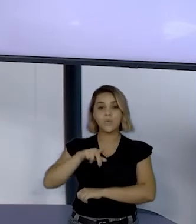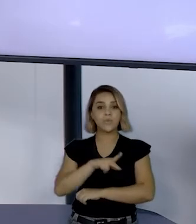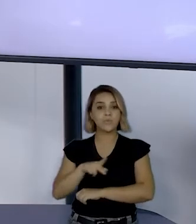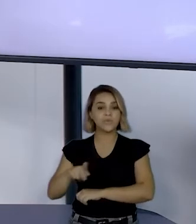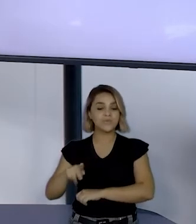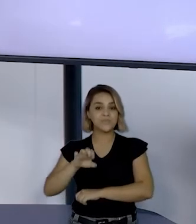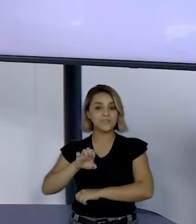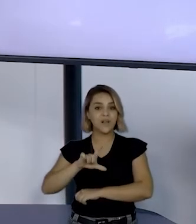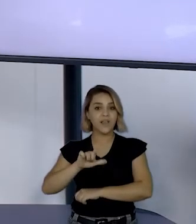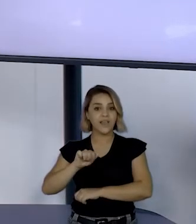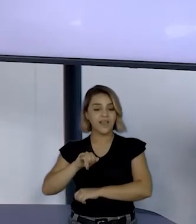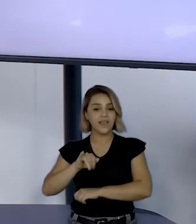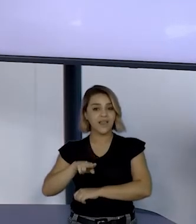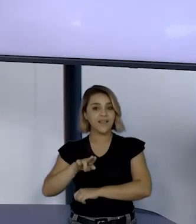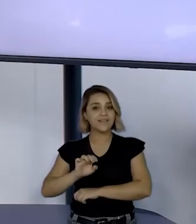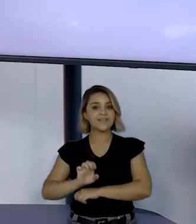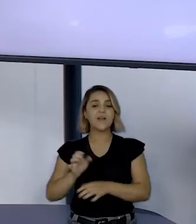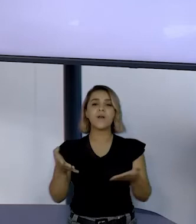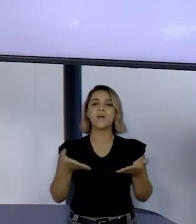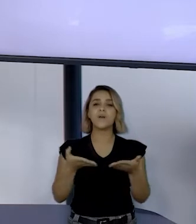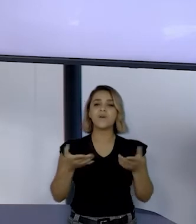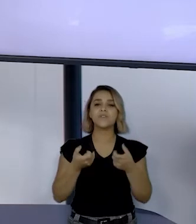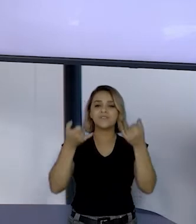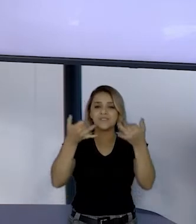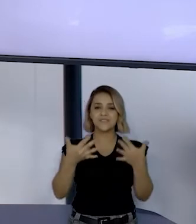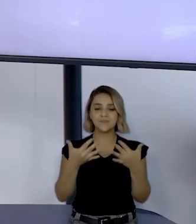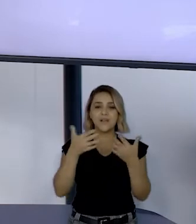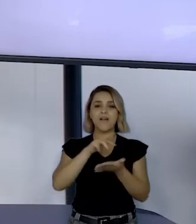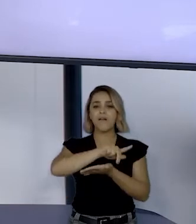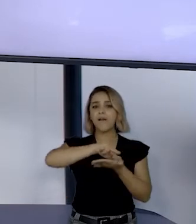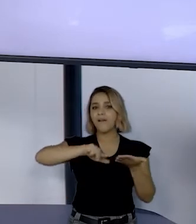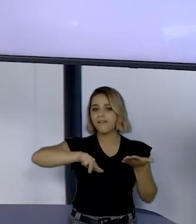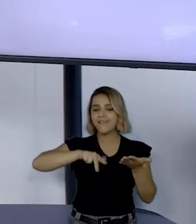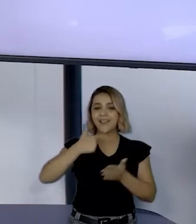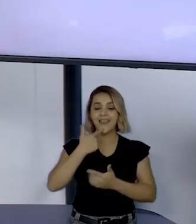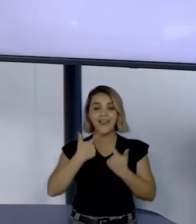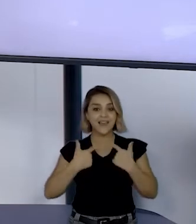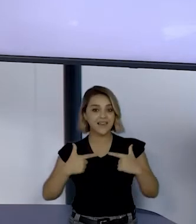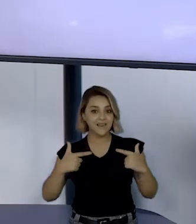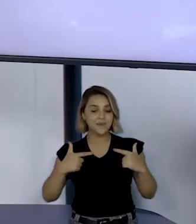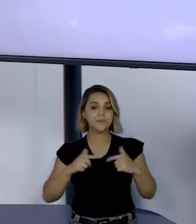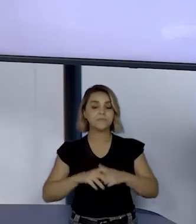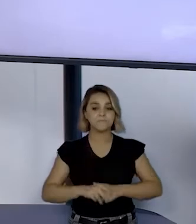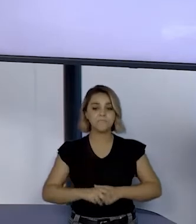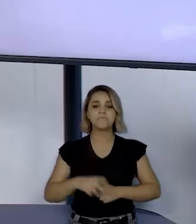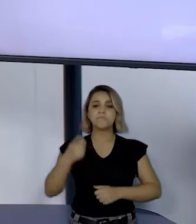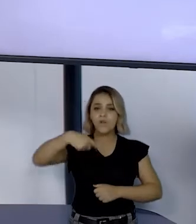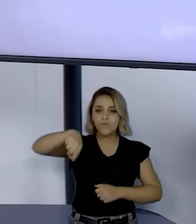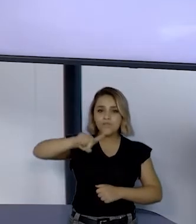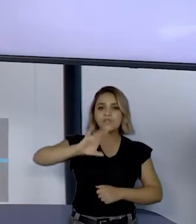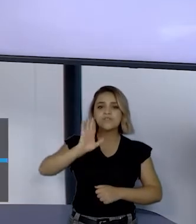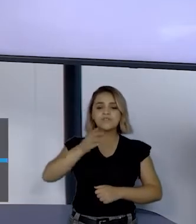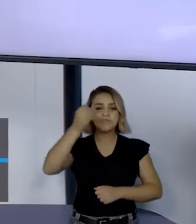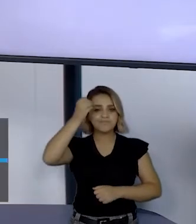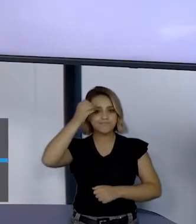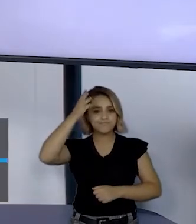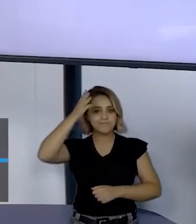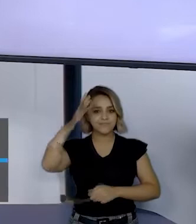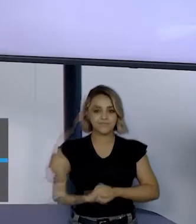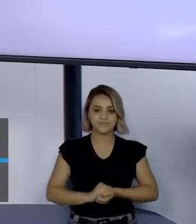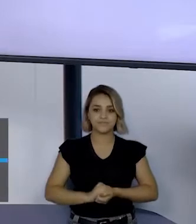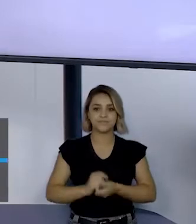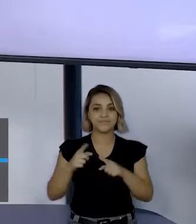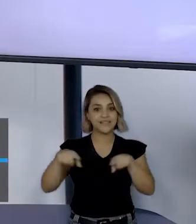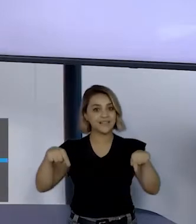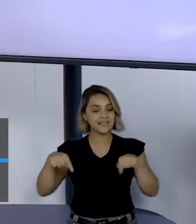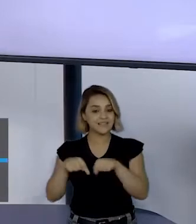continuar aí falando um pouquinho sobre as variedades da língua, né? Aprofundando aquilo que vocês já viram aí no cotidiano de